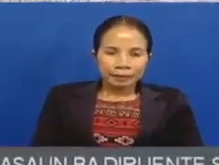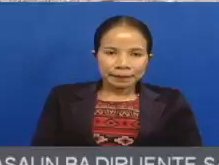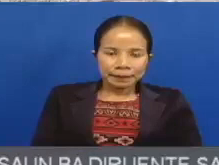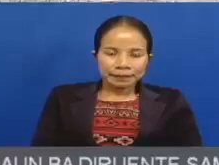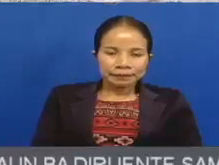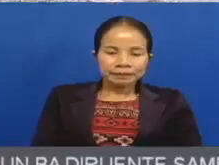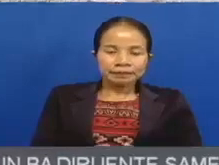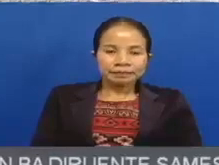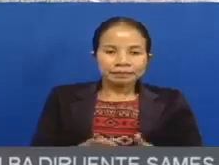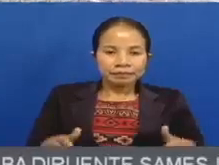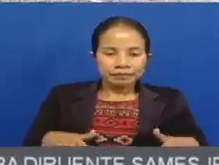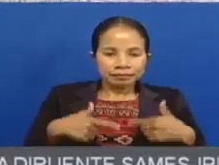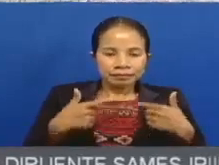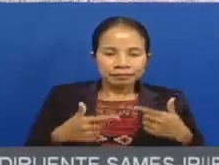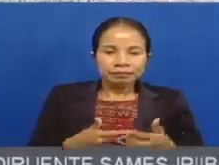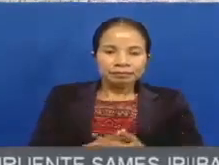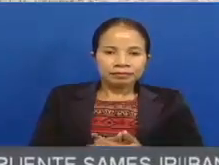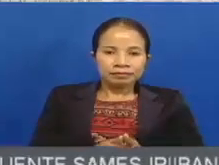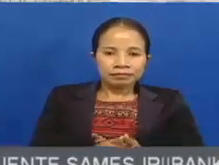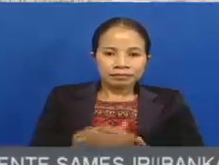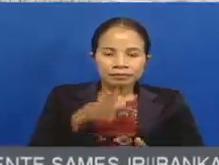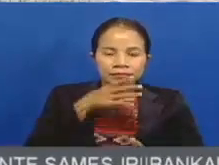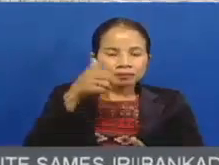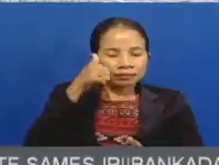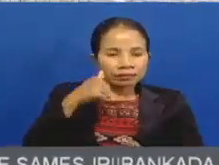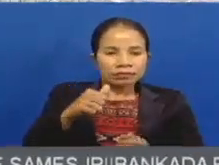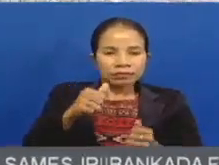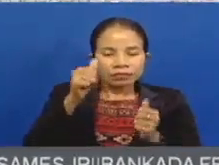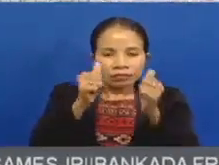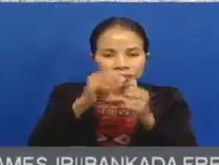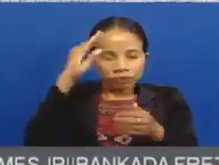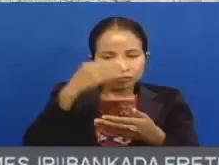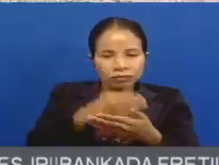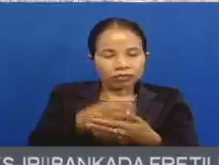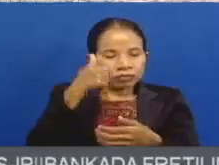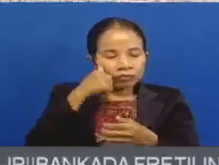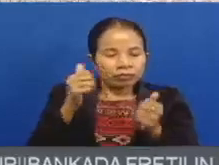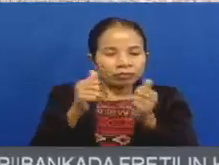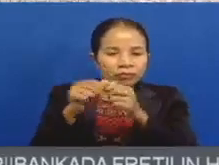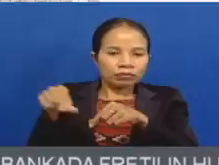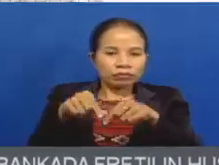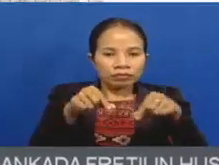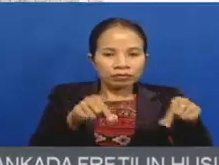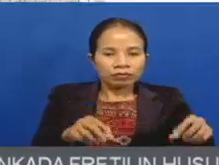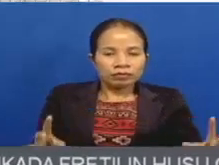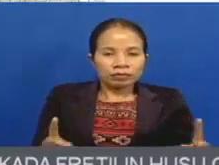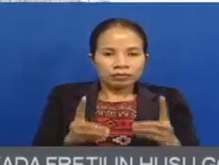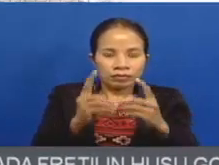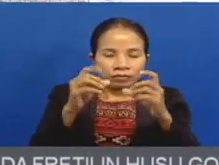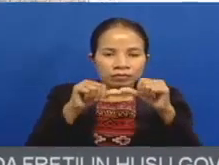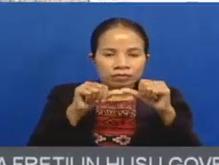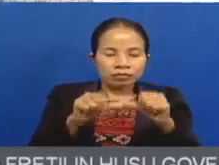Jornada Morris nebe idosa viúva ne, ho ne o anfeto, ho portador deficiente hasoru. Continua moro